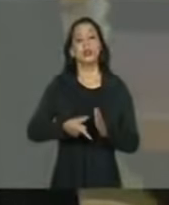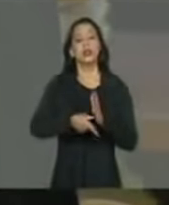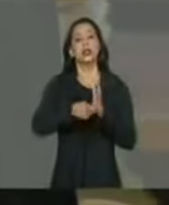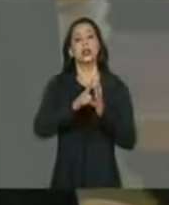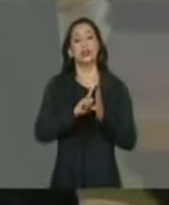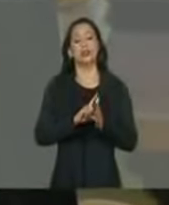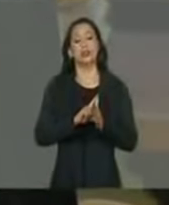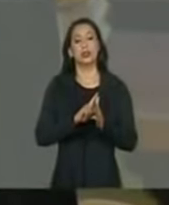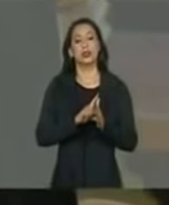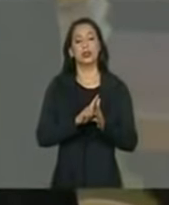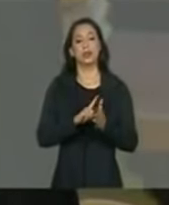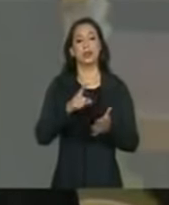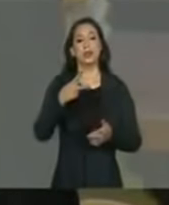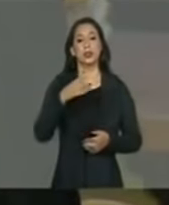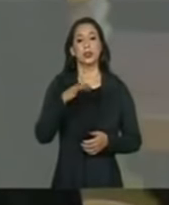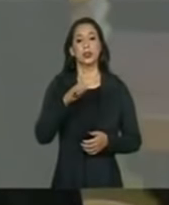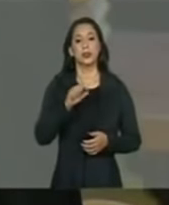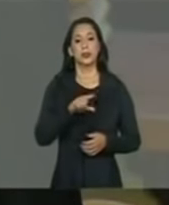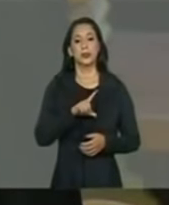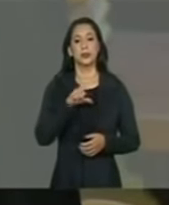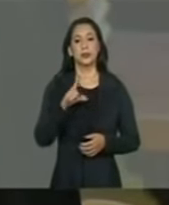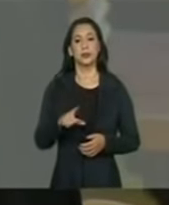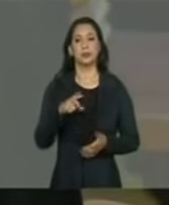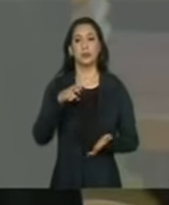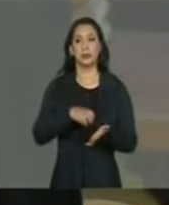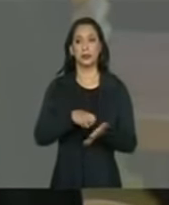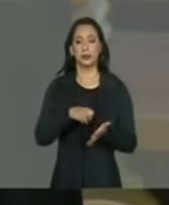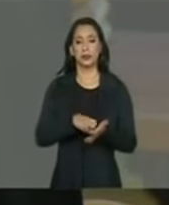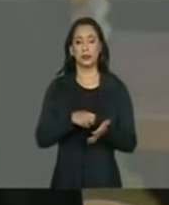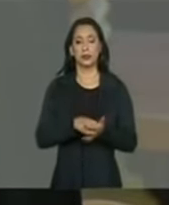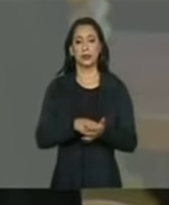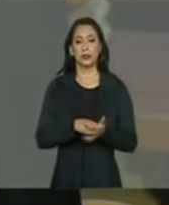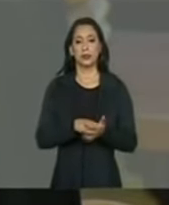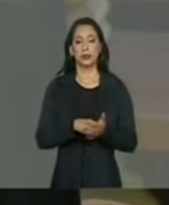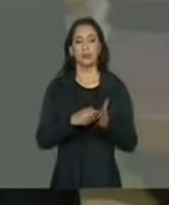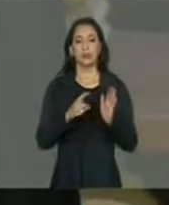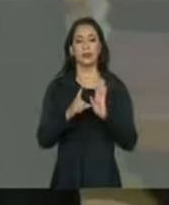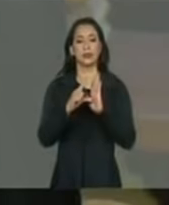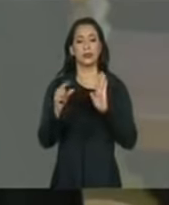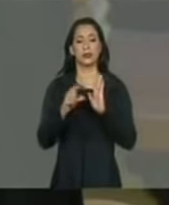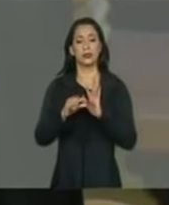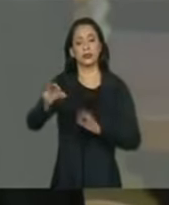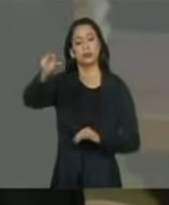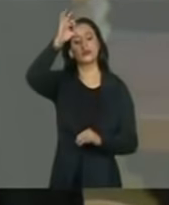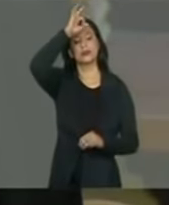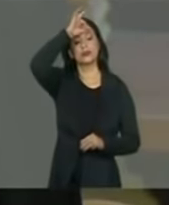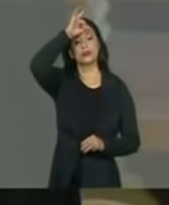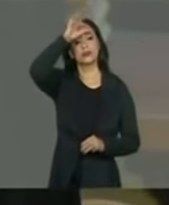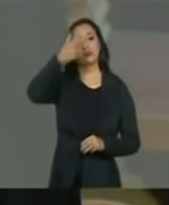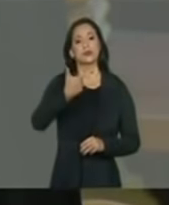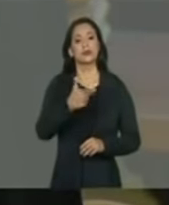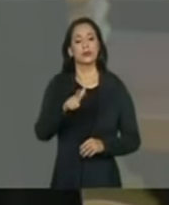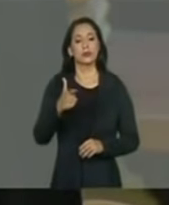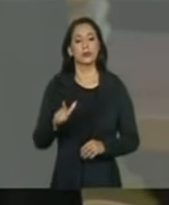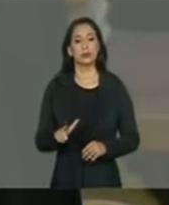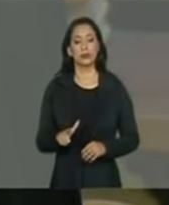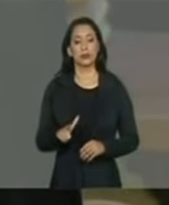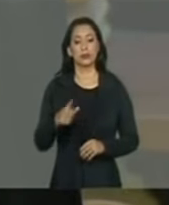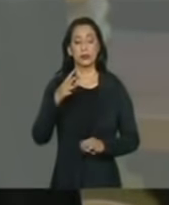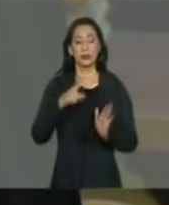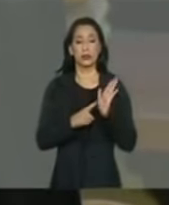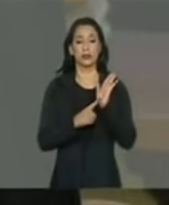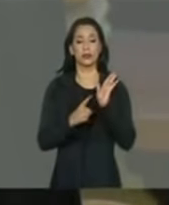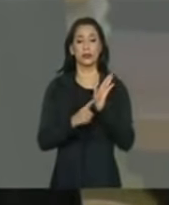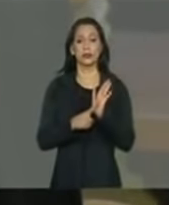sentença penal condenatória para alguns tal dispositivo consegue a presunção de inocência para outros a presunção de não